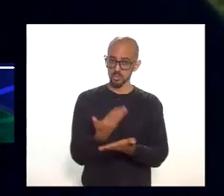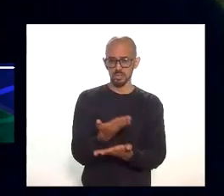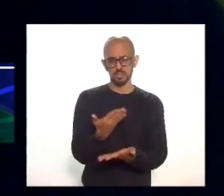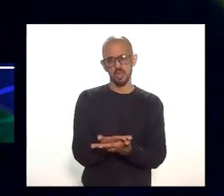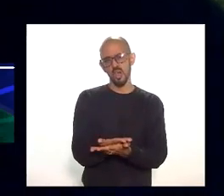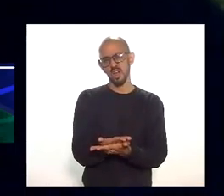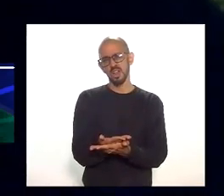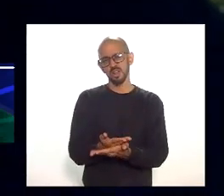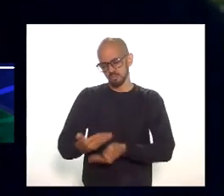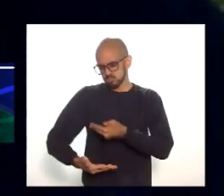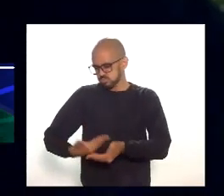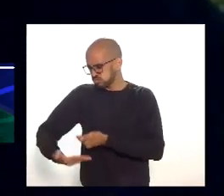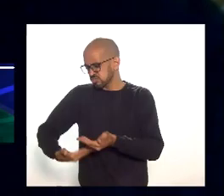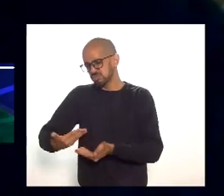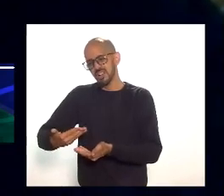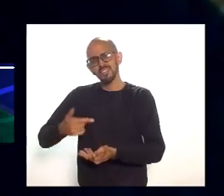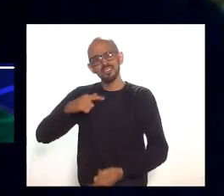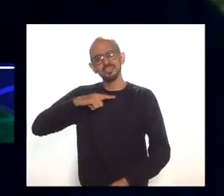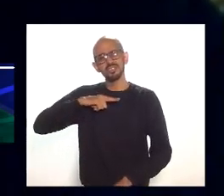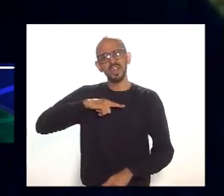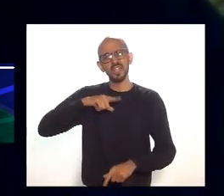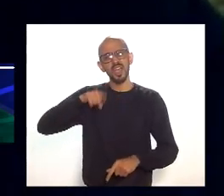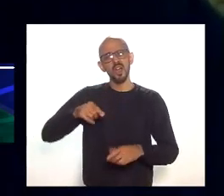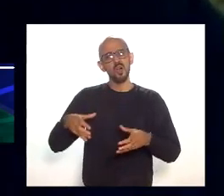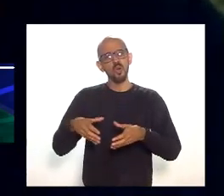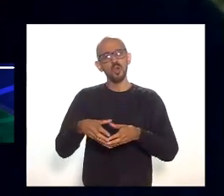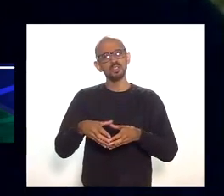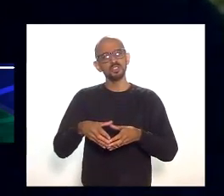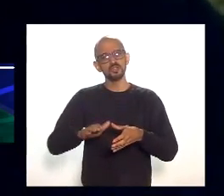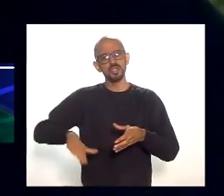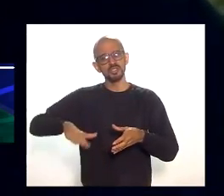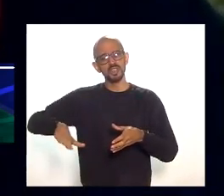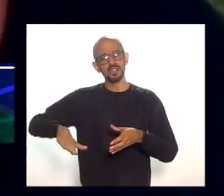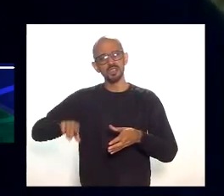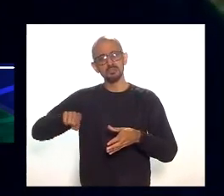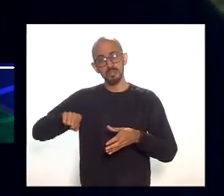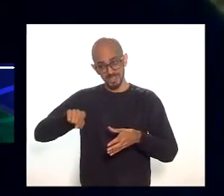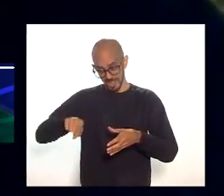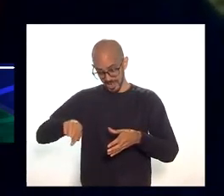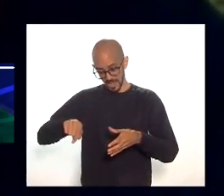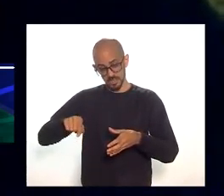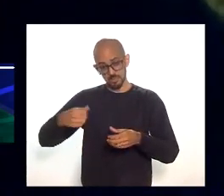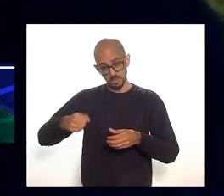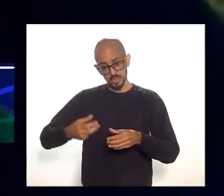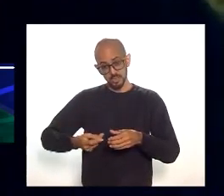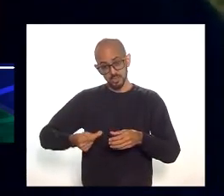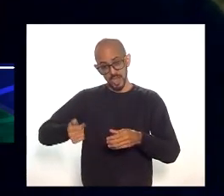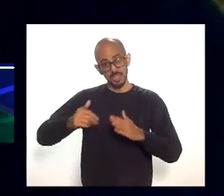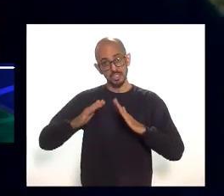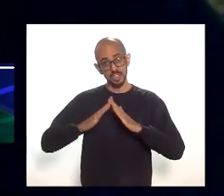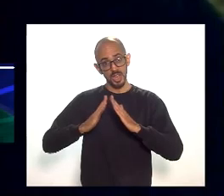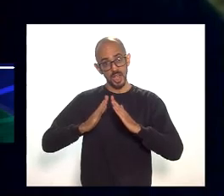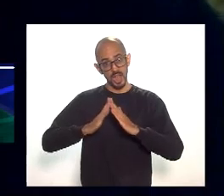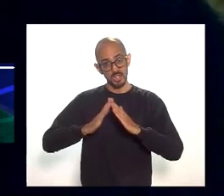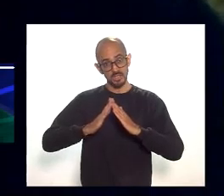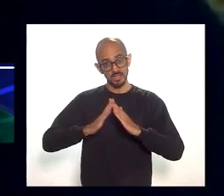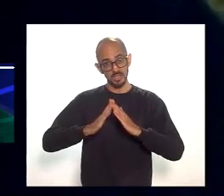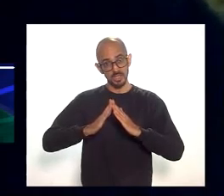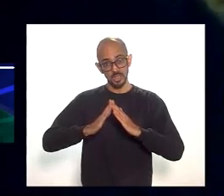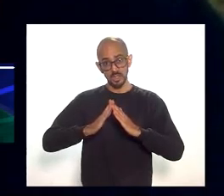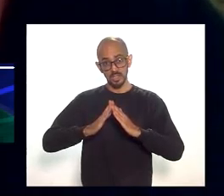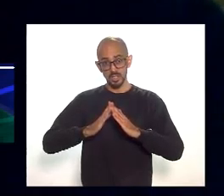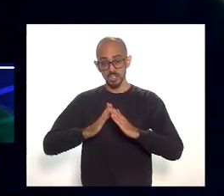da socialização, do coletivo, das crianças, mas as crianças precisam sair das suas casas para poder chegar nas suas